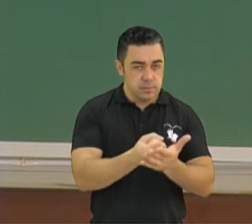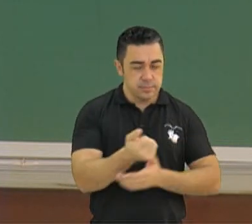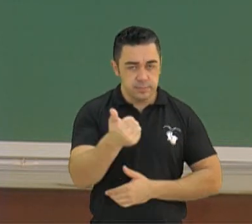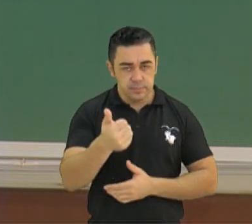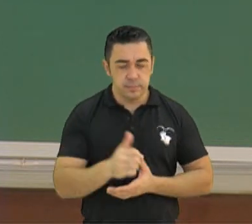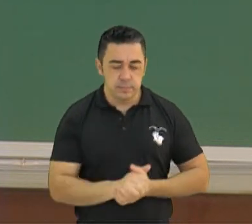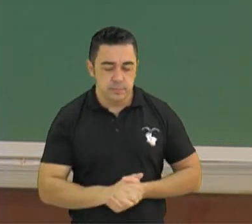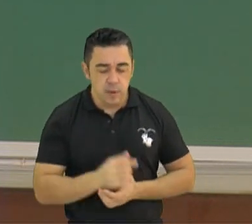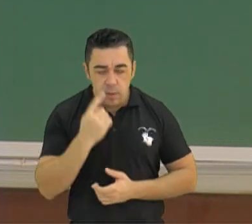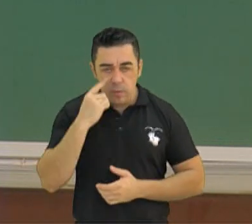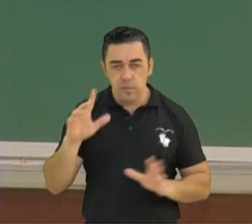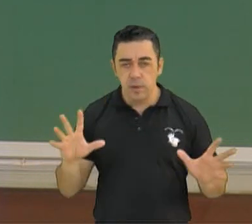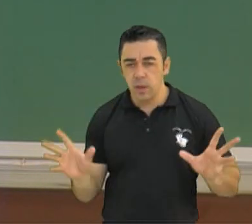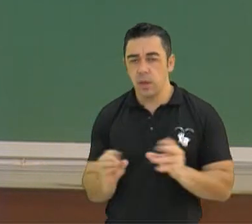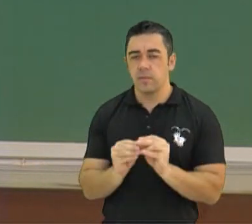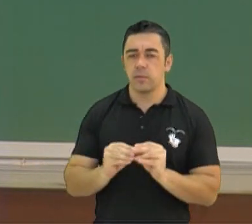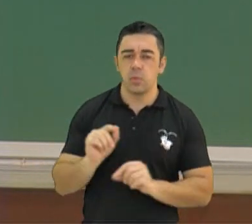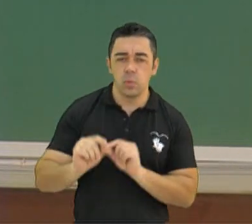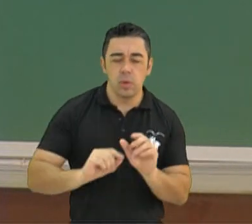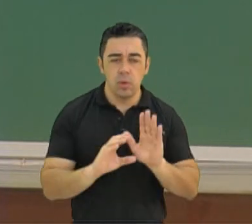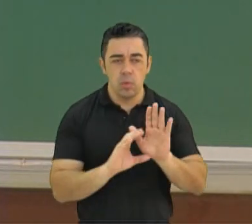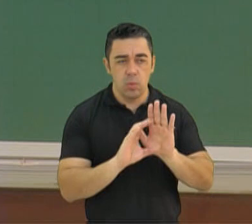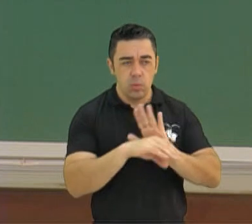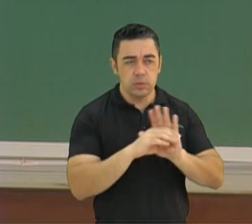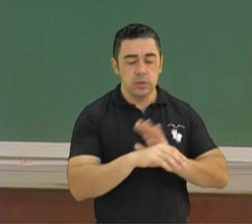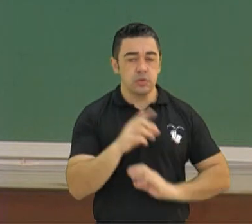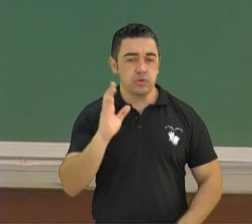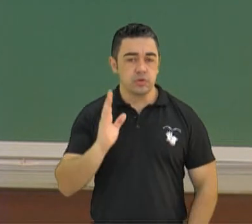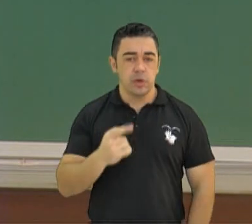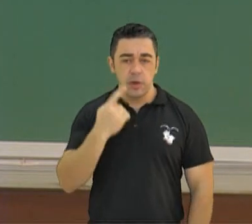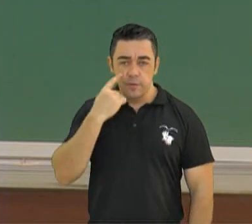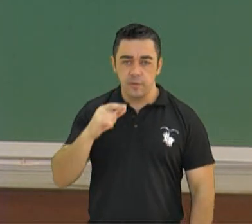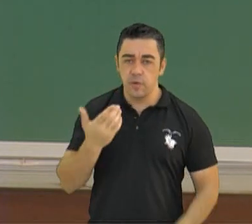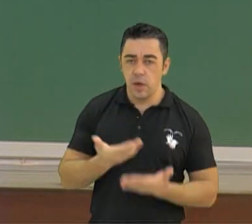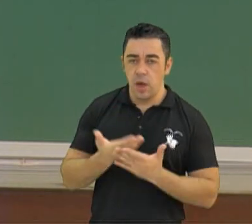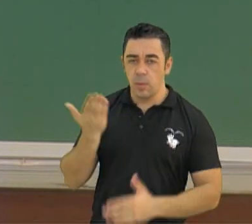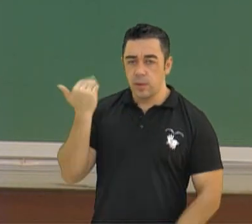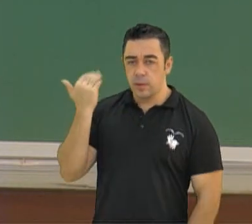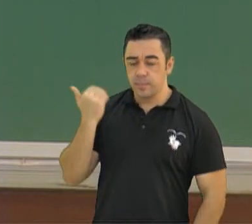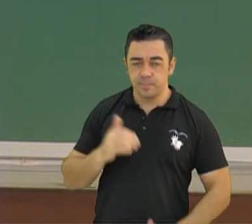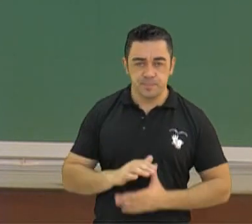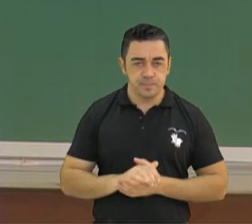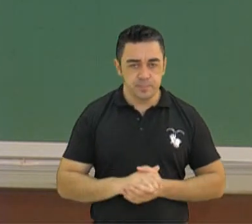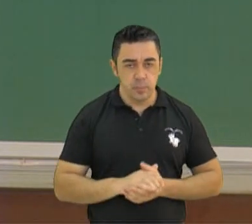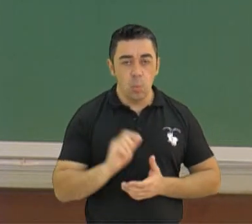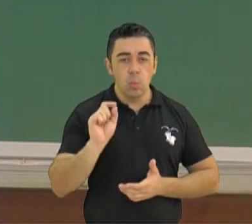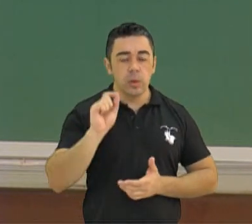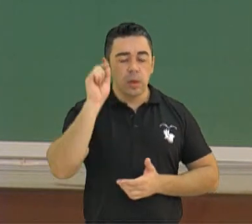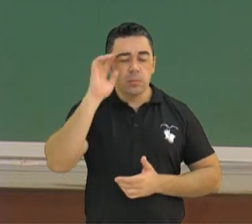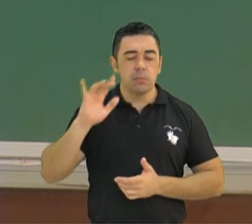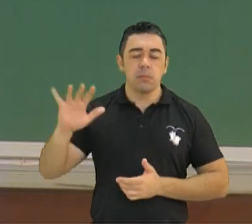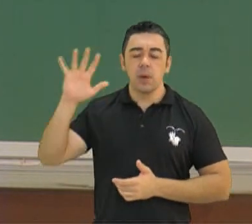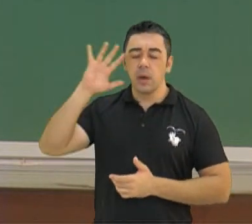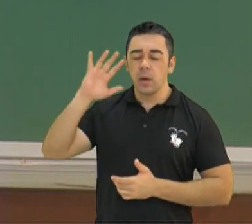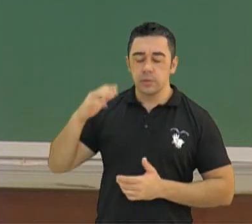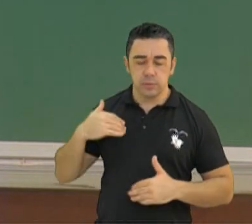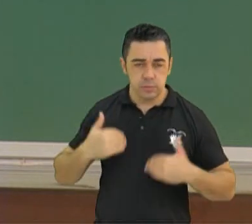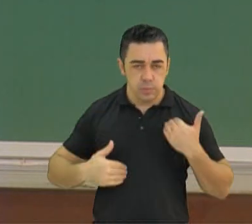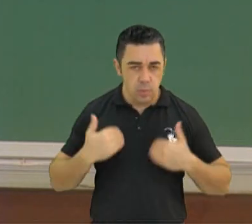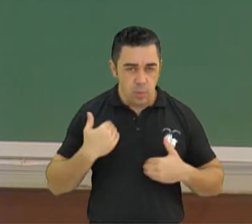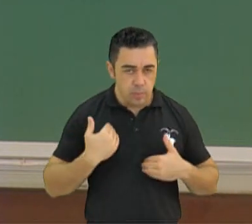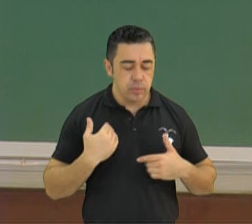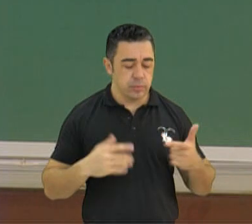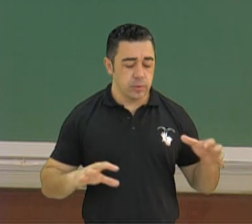com uma revisão dos conceitos que nós abordamos na aula anterior. Então, nós falamos sobre imagem corporal e